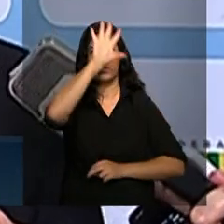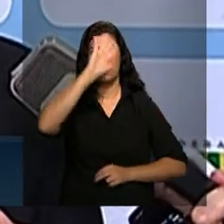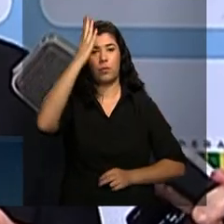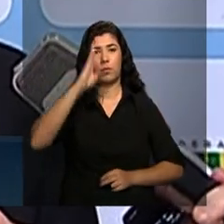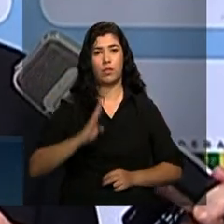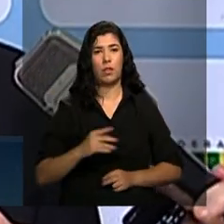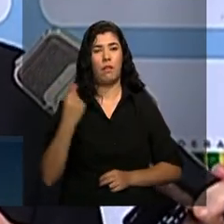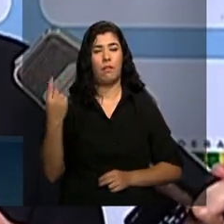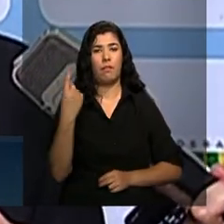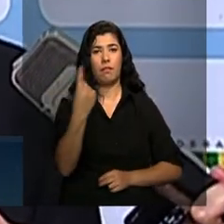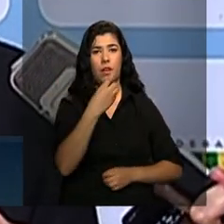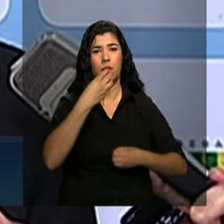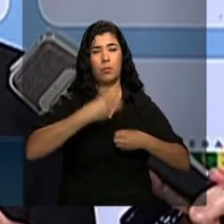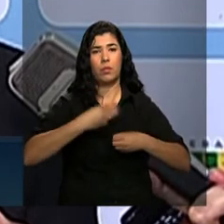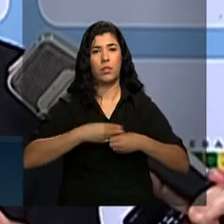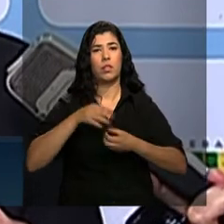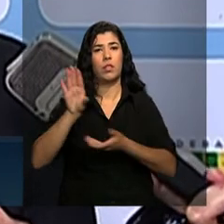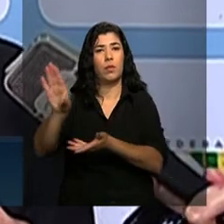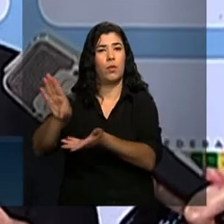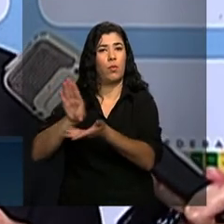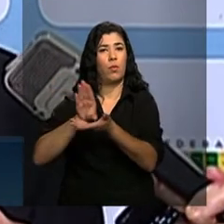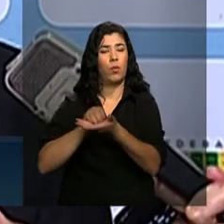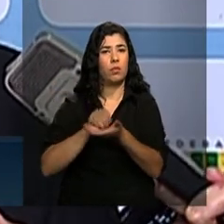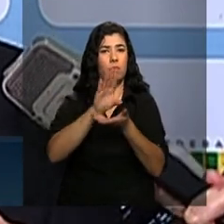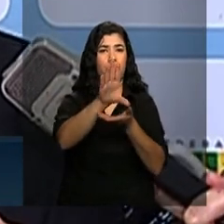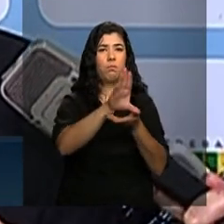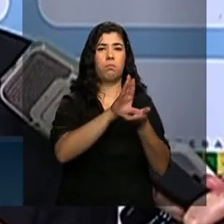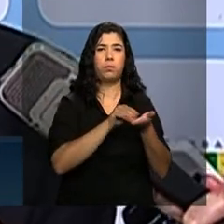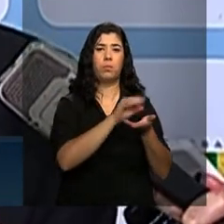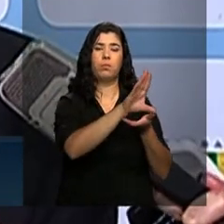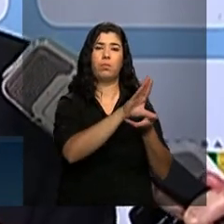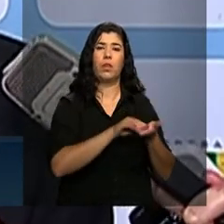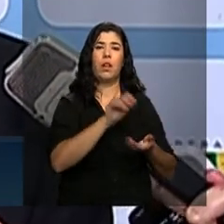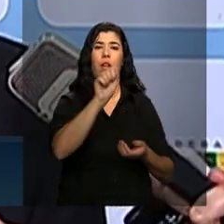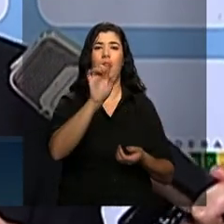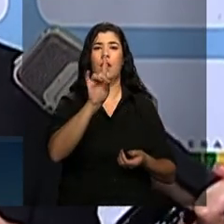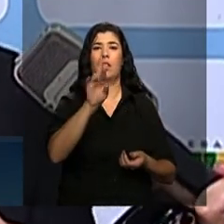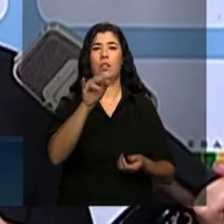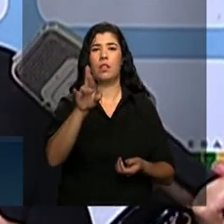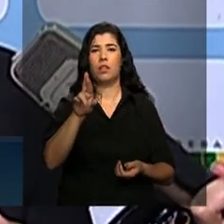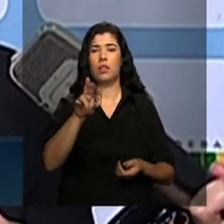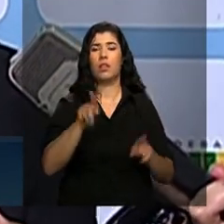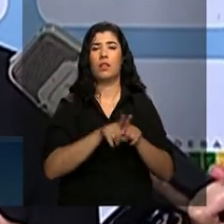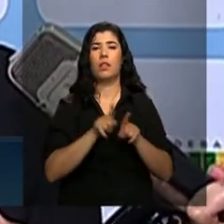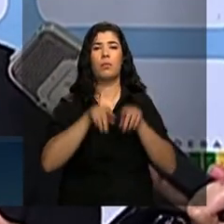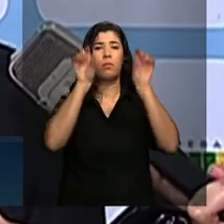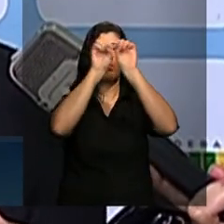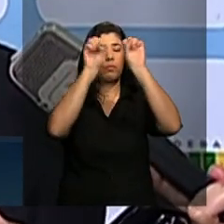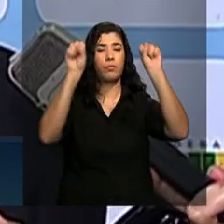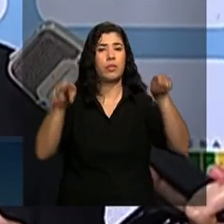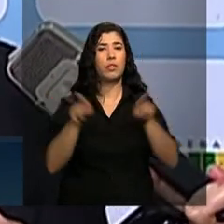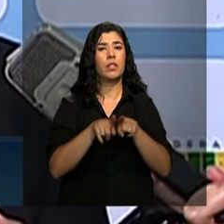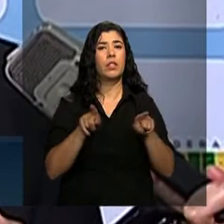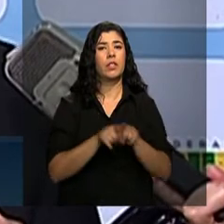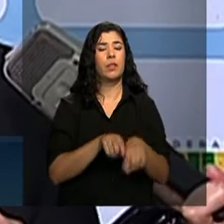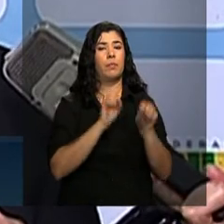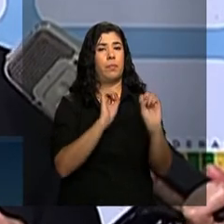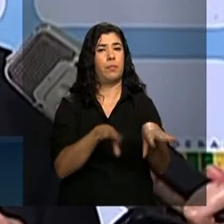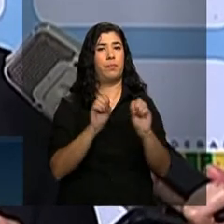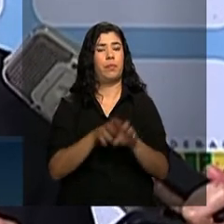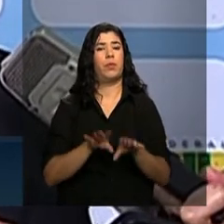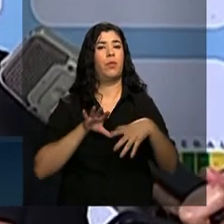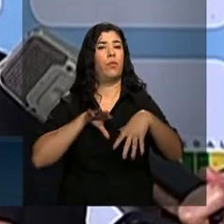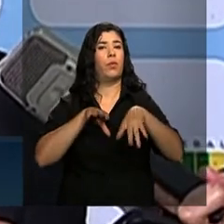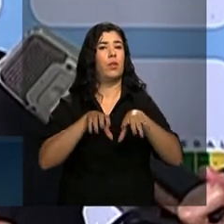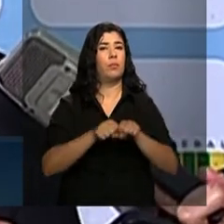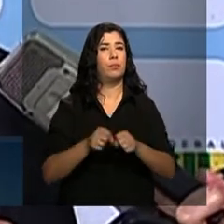adesão, certo? E à medida em que eles farão a adesão, será não só disponibilizado o sistema, mas também toda a capacitação das equipes para